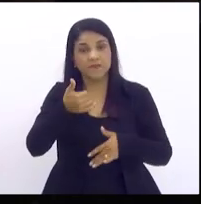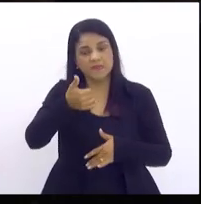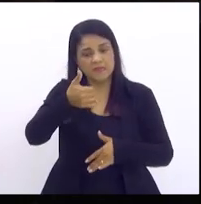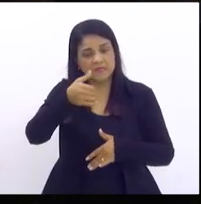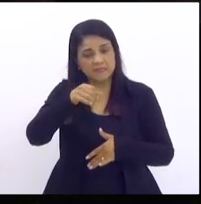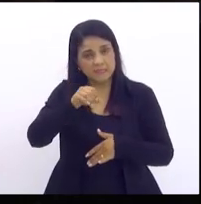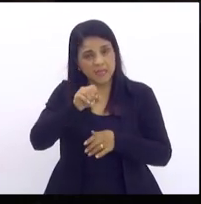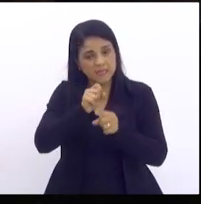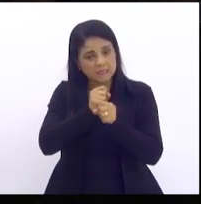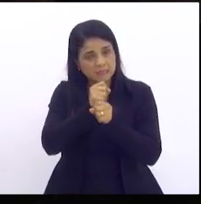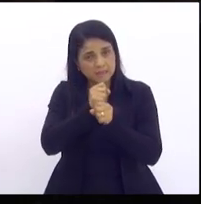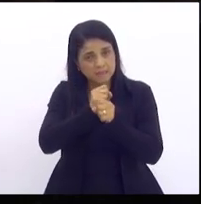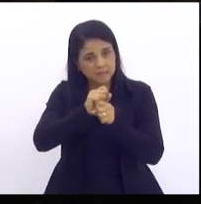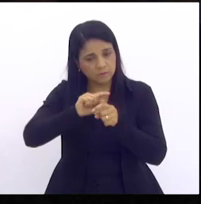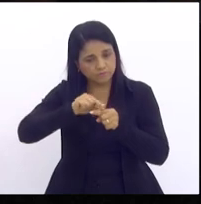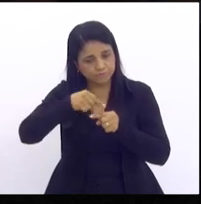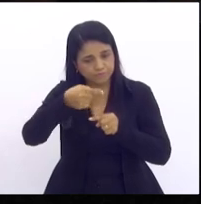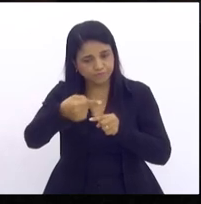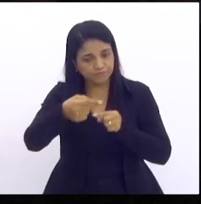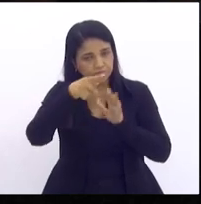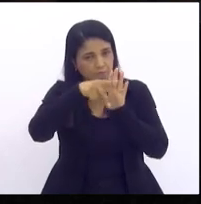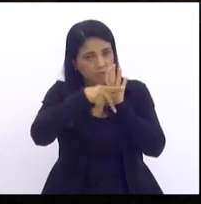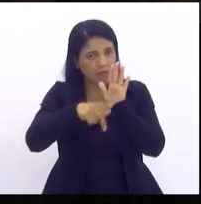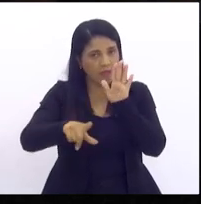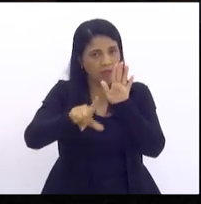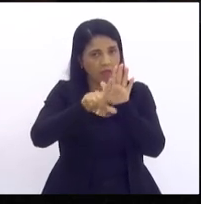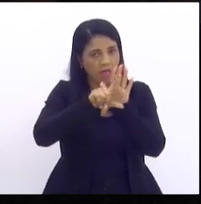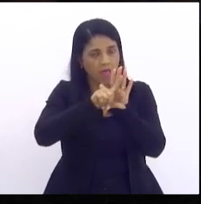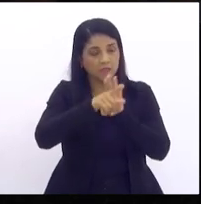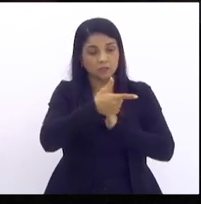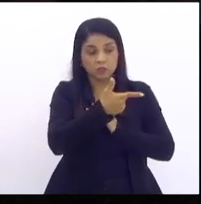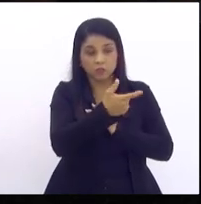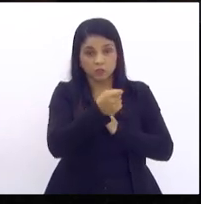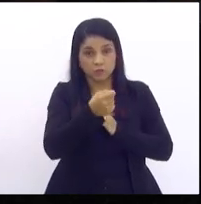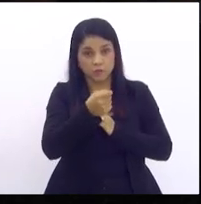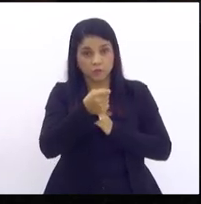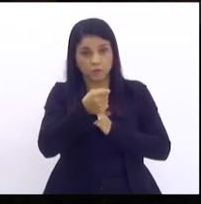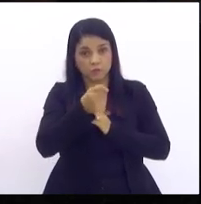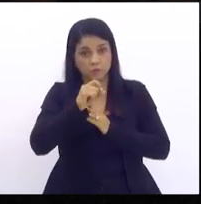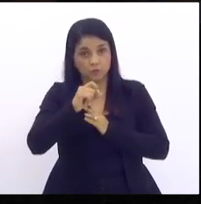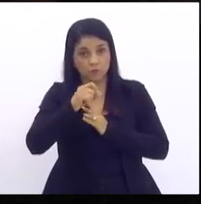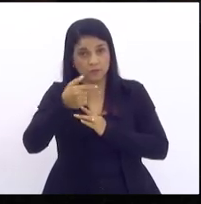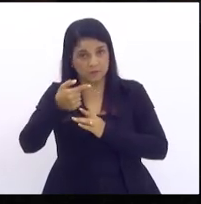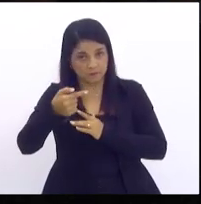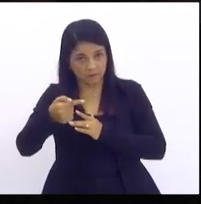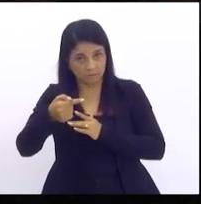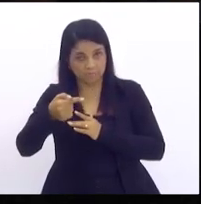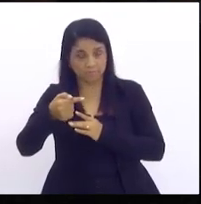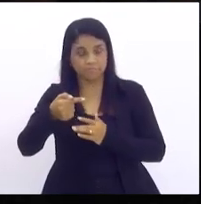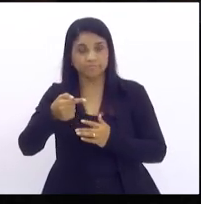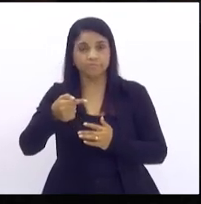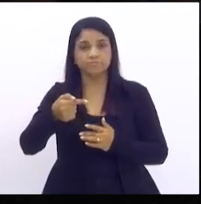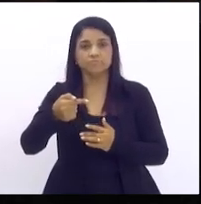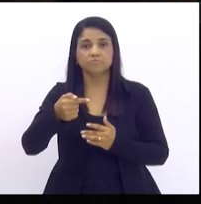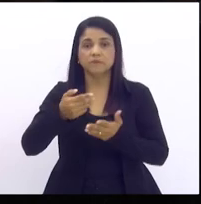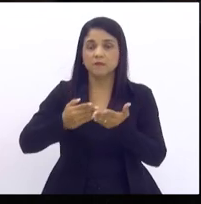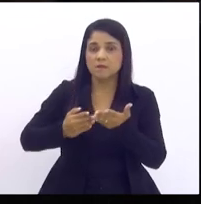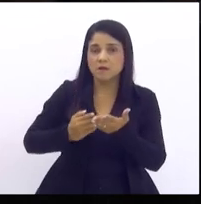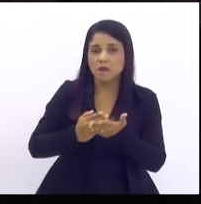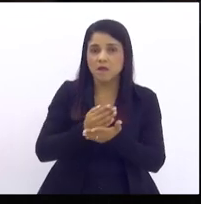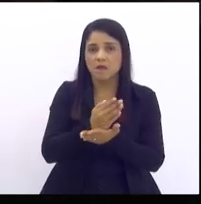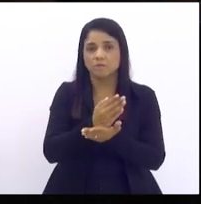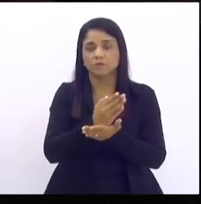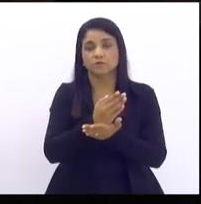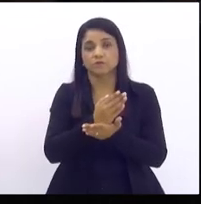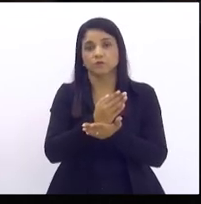de tramitação de um PL nosso de 2007, PL era de 2007, foi aprovado